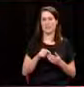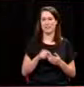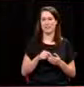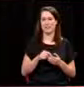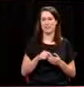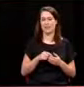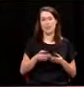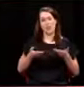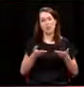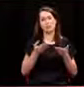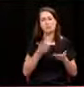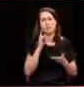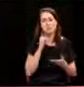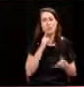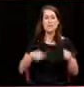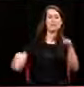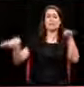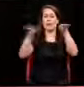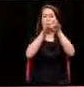à nossa igualha.